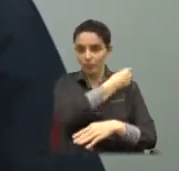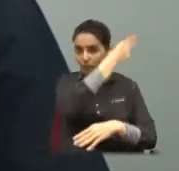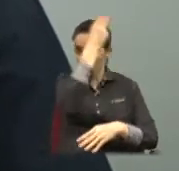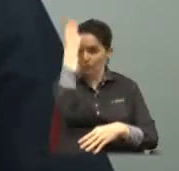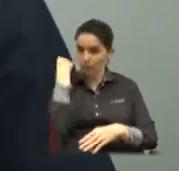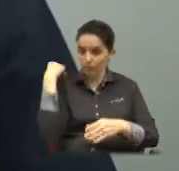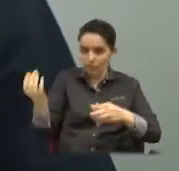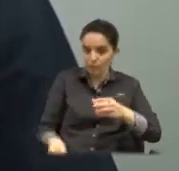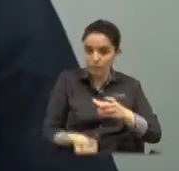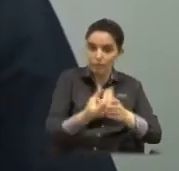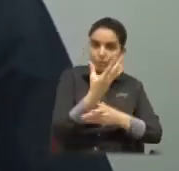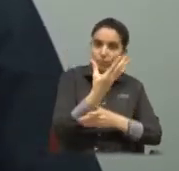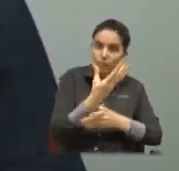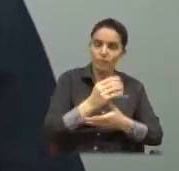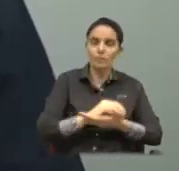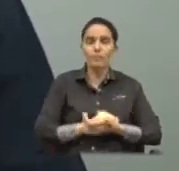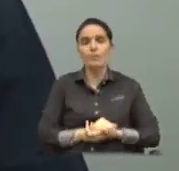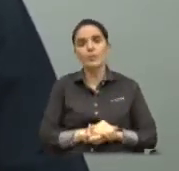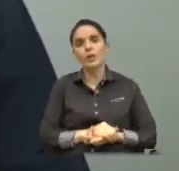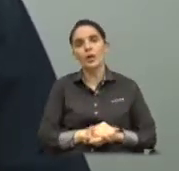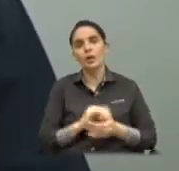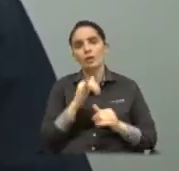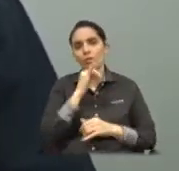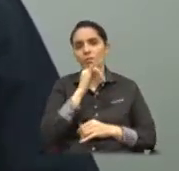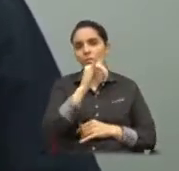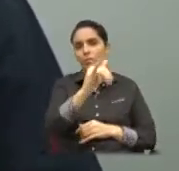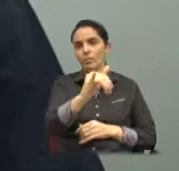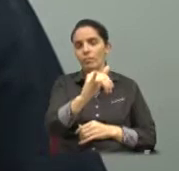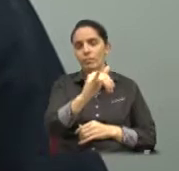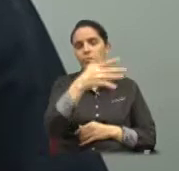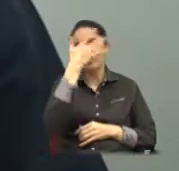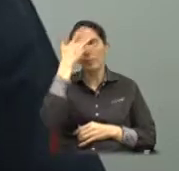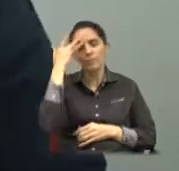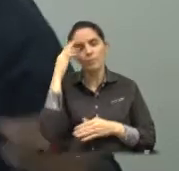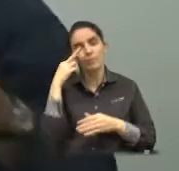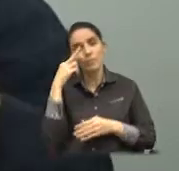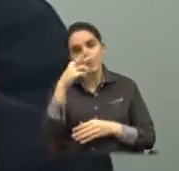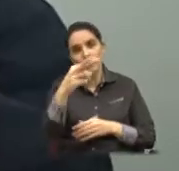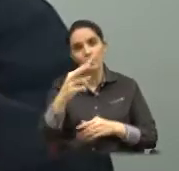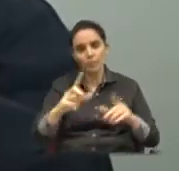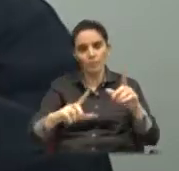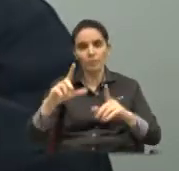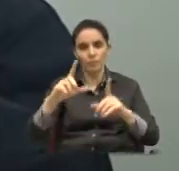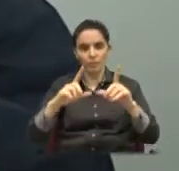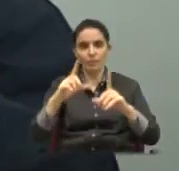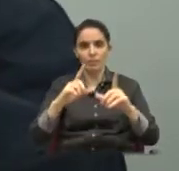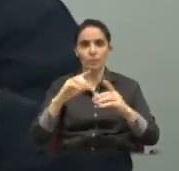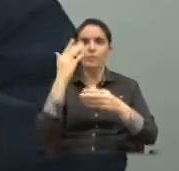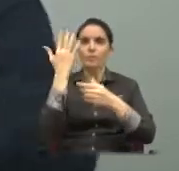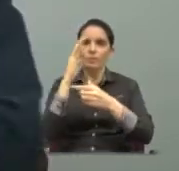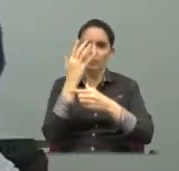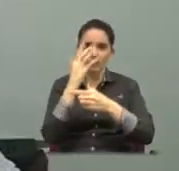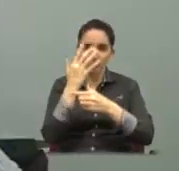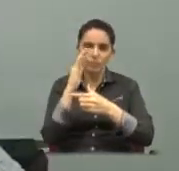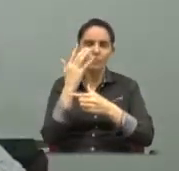Aparecida, disponibilizar nos lares o sinal aberto da TV Aparecida. E parabéns, Helder.